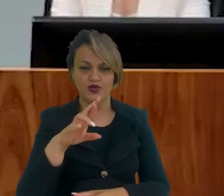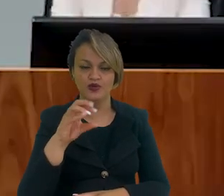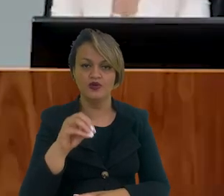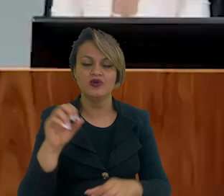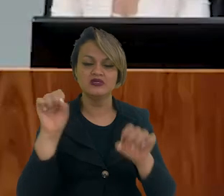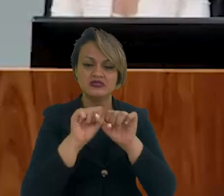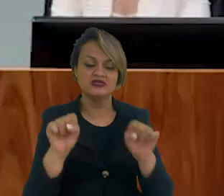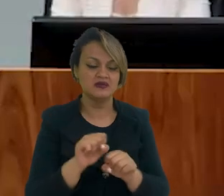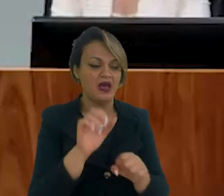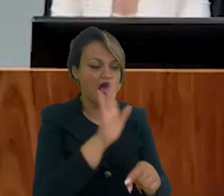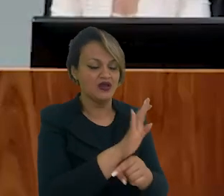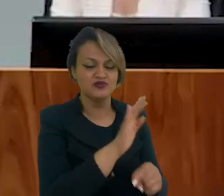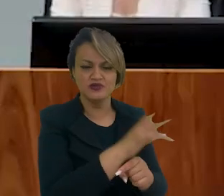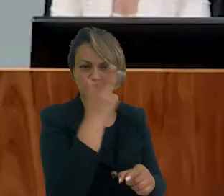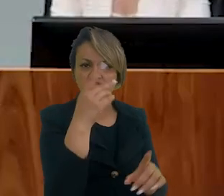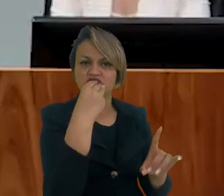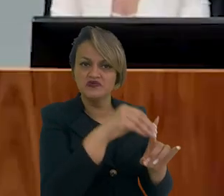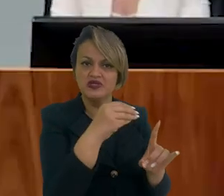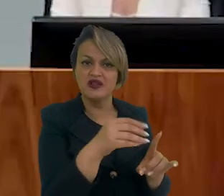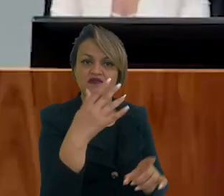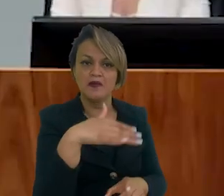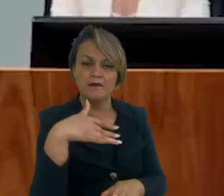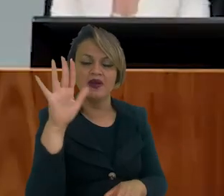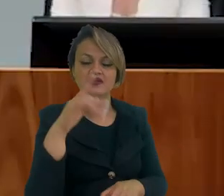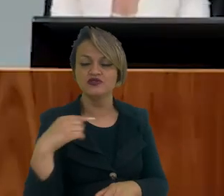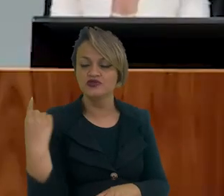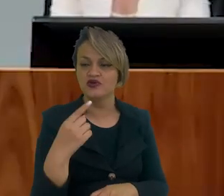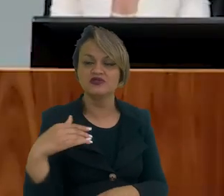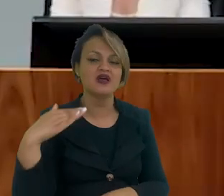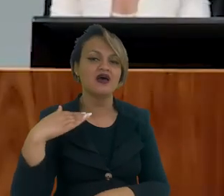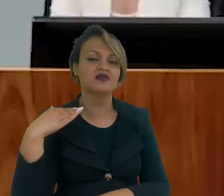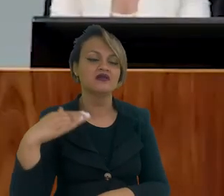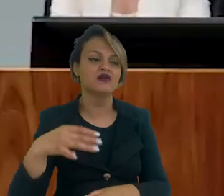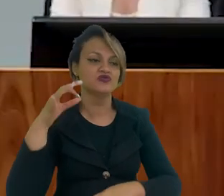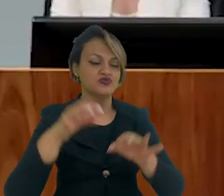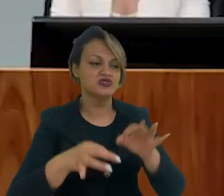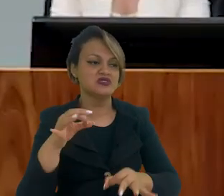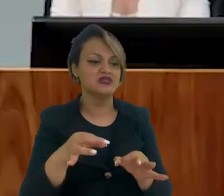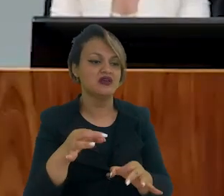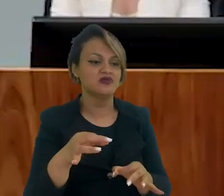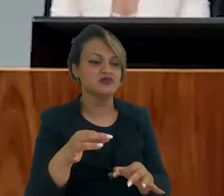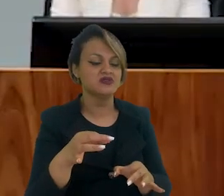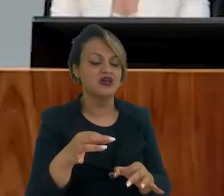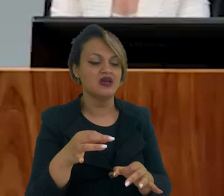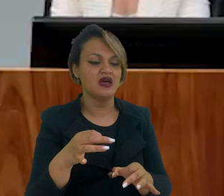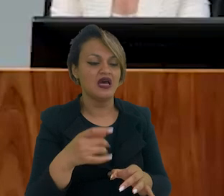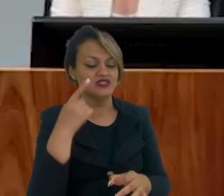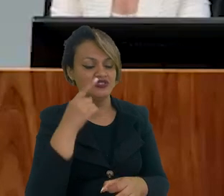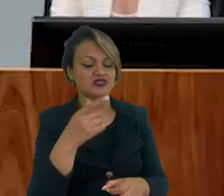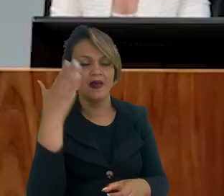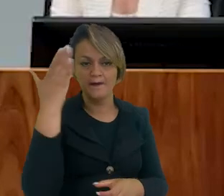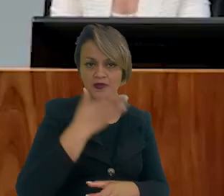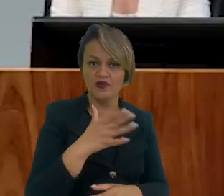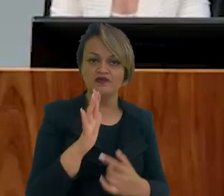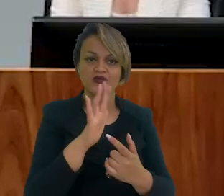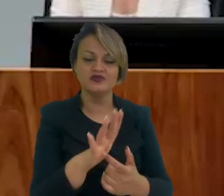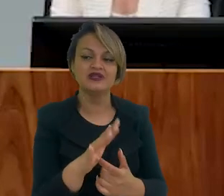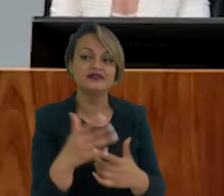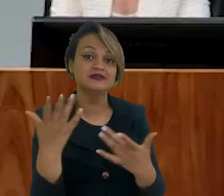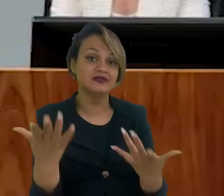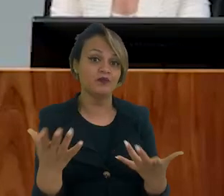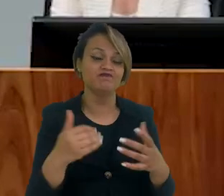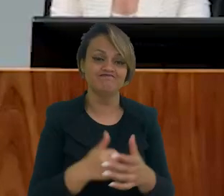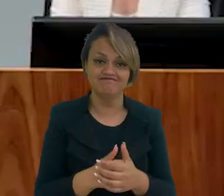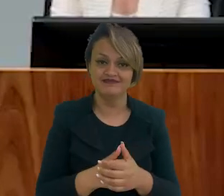quando os microsistemas eles favorecem as pessoas mais vulneráveis nós do Judiciário temos